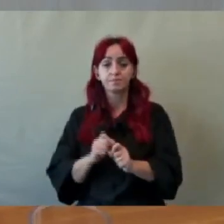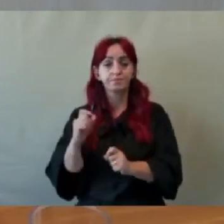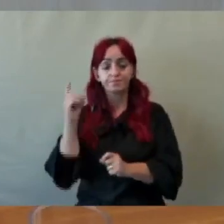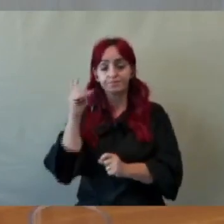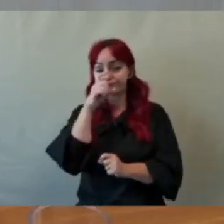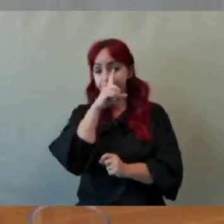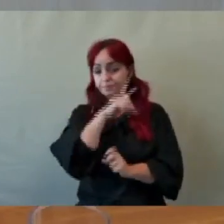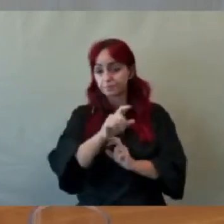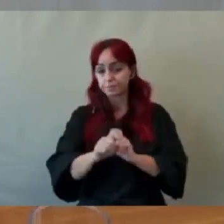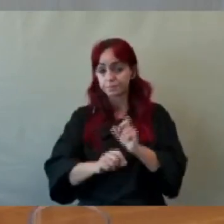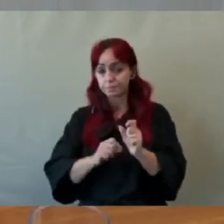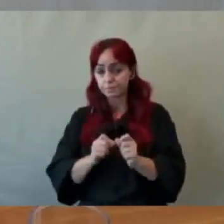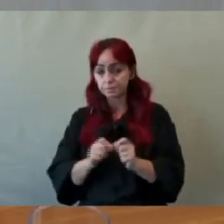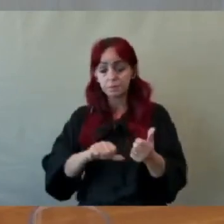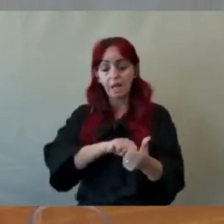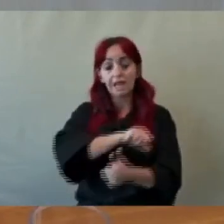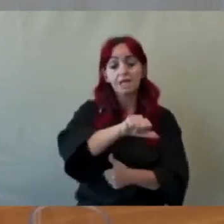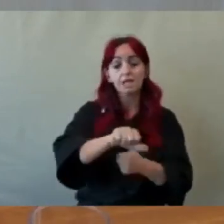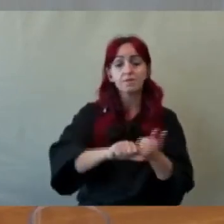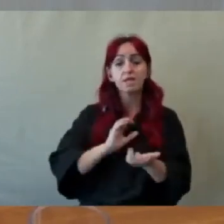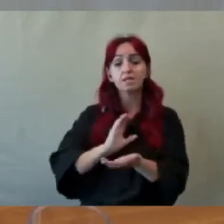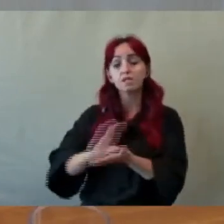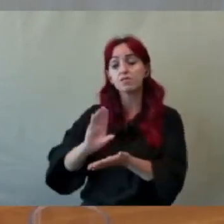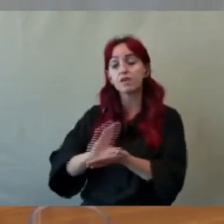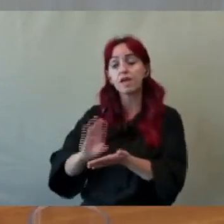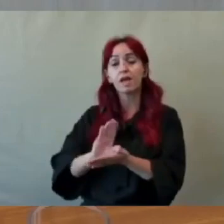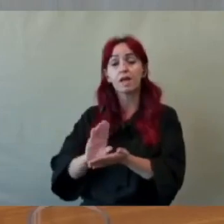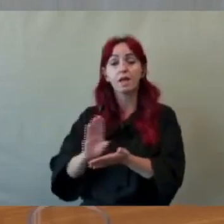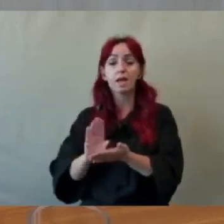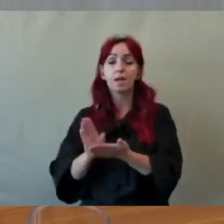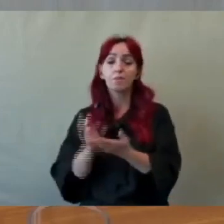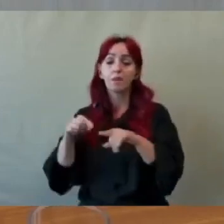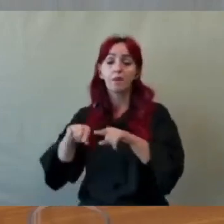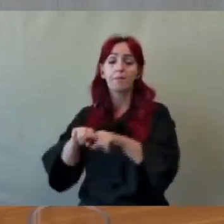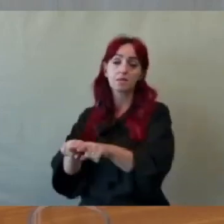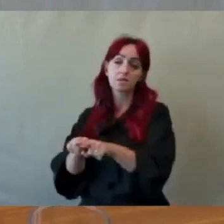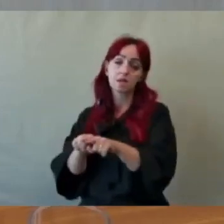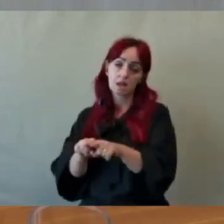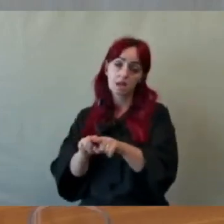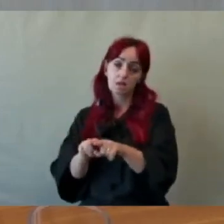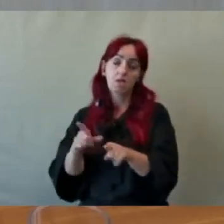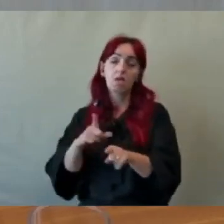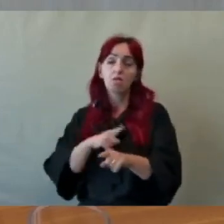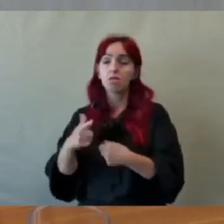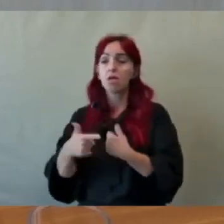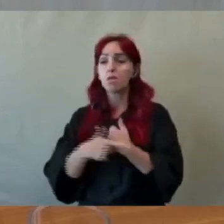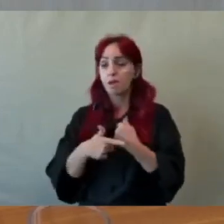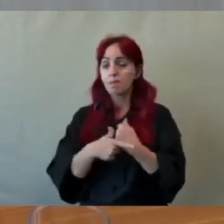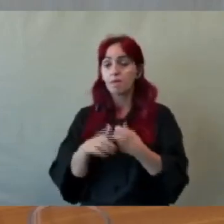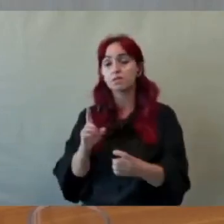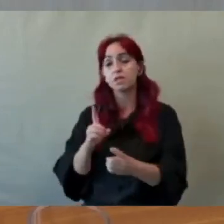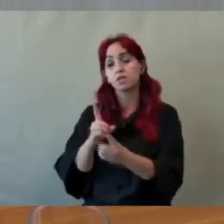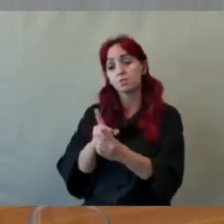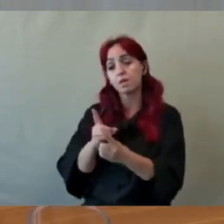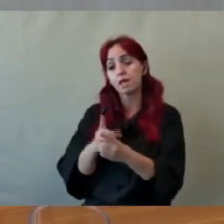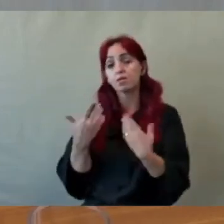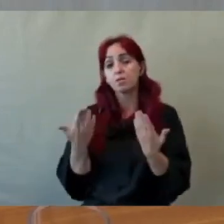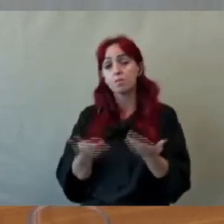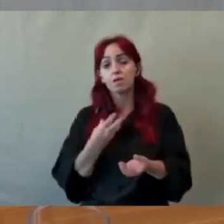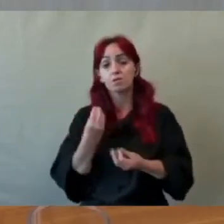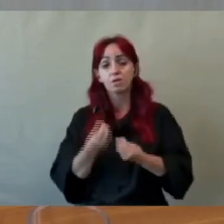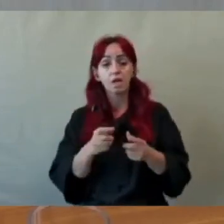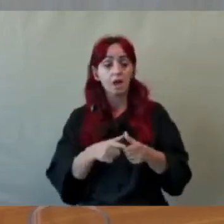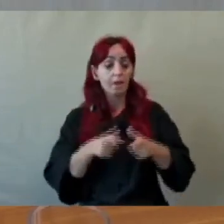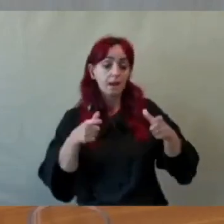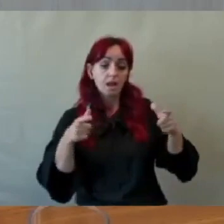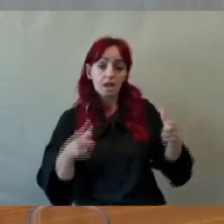a transferência de verba para a rede parceira. A rede parceira tem, sim, um papel de atendimento, mas a gente considera que a ampliação da